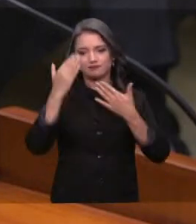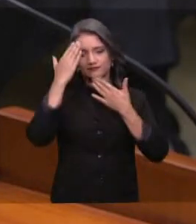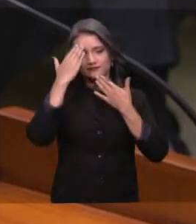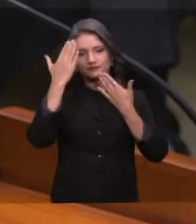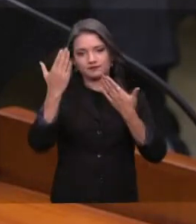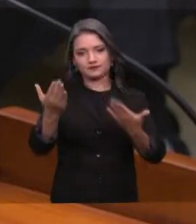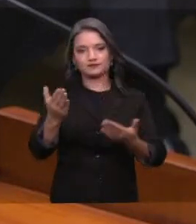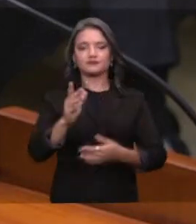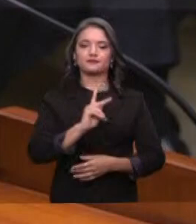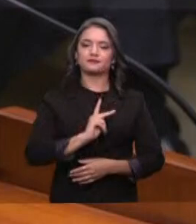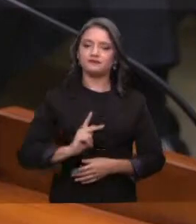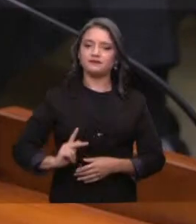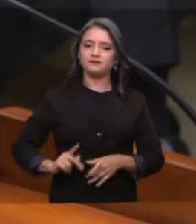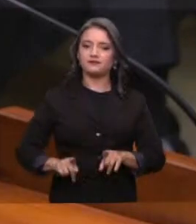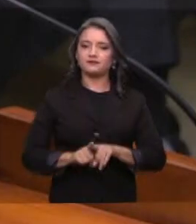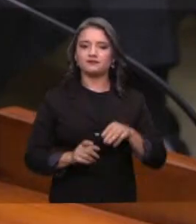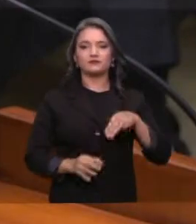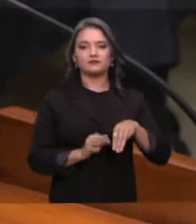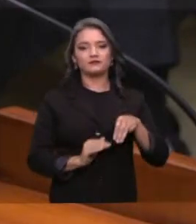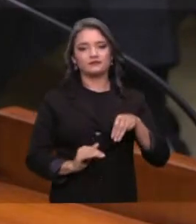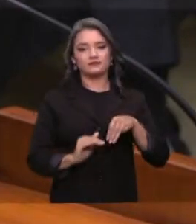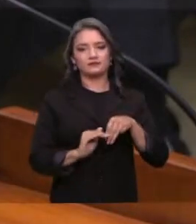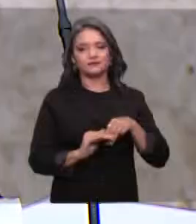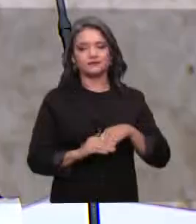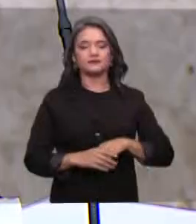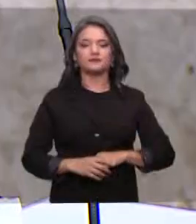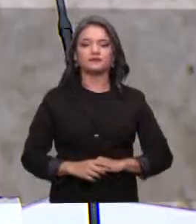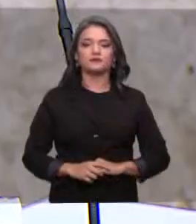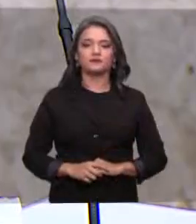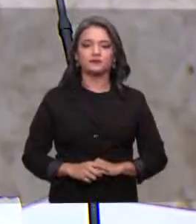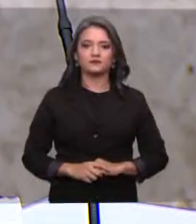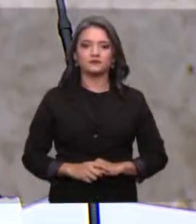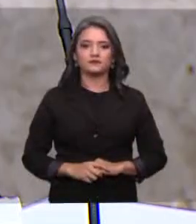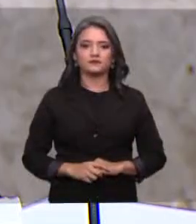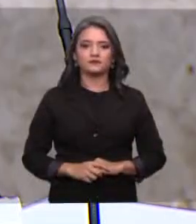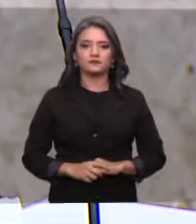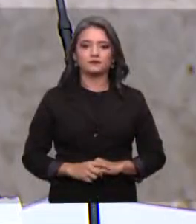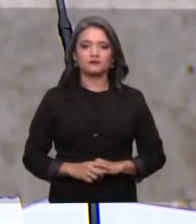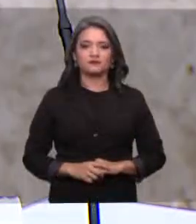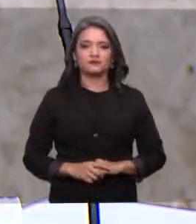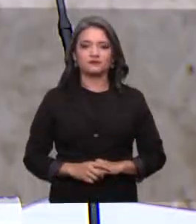senhora presidente, senhores ministros, pela atenção dispensada.